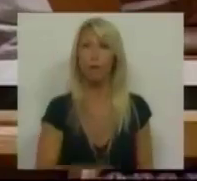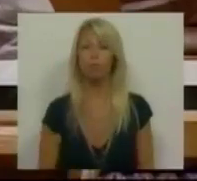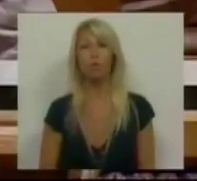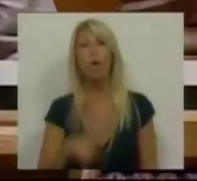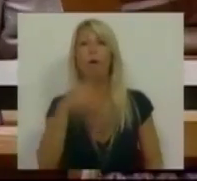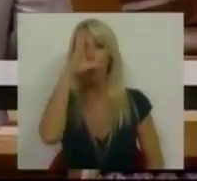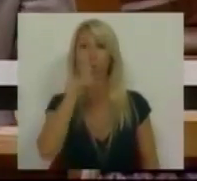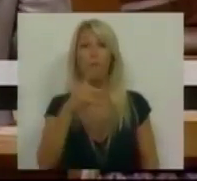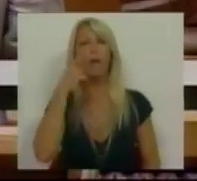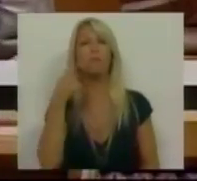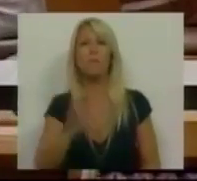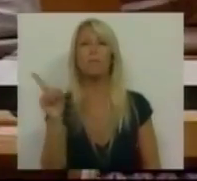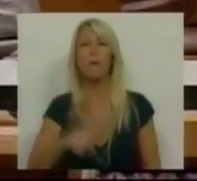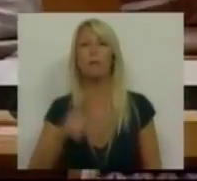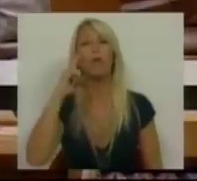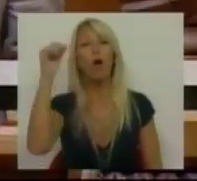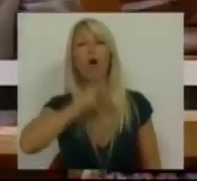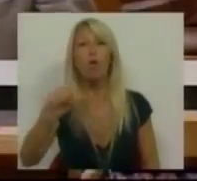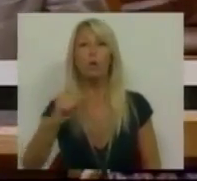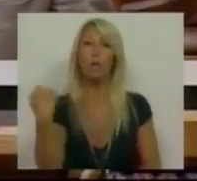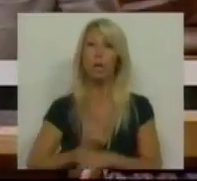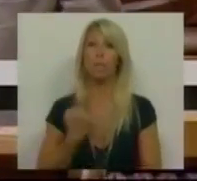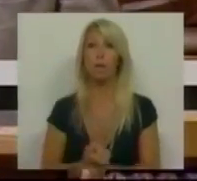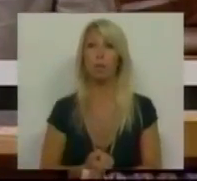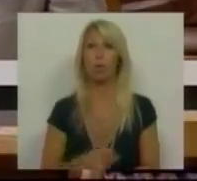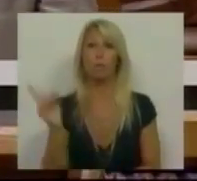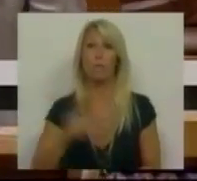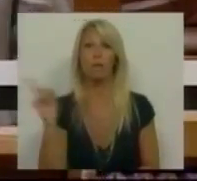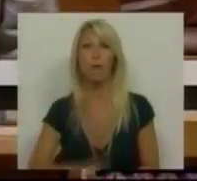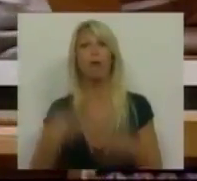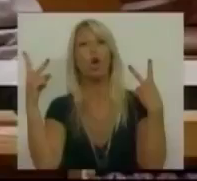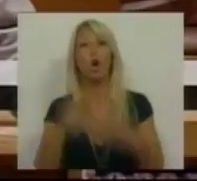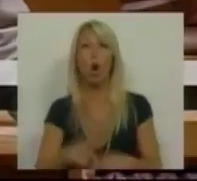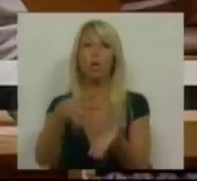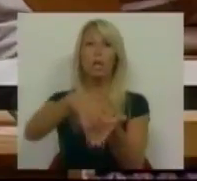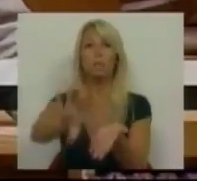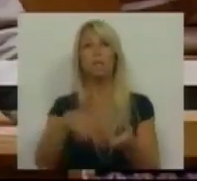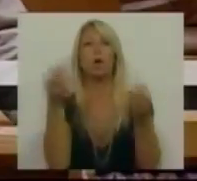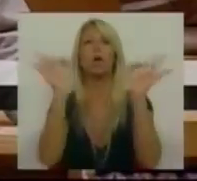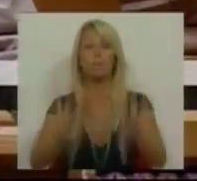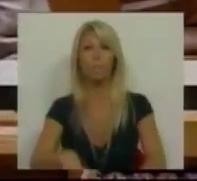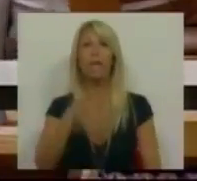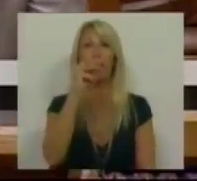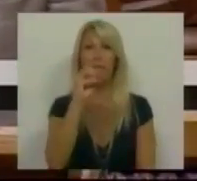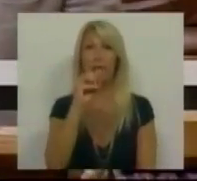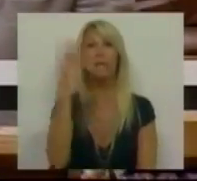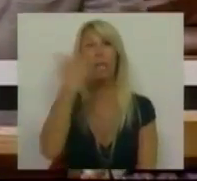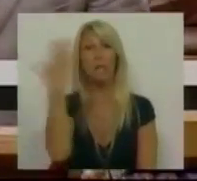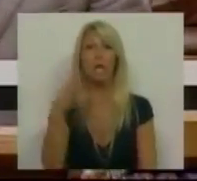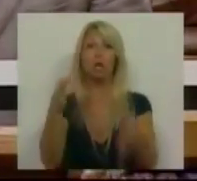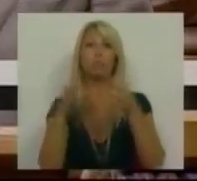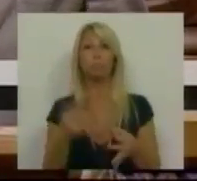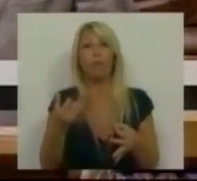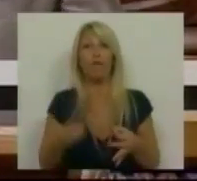os trabalhadores. Por 3 vezes cortou a indemnização por despedimentos. De 30 dias passou para 20. De 20 passou